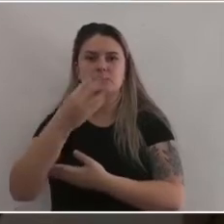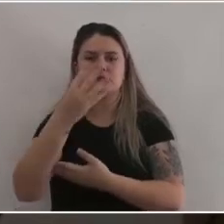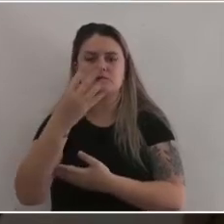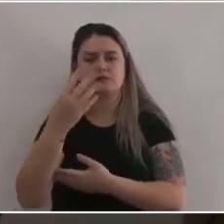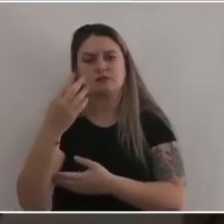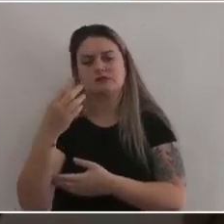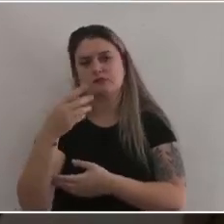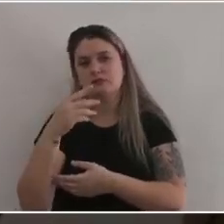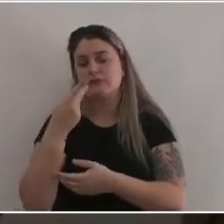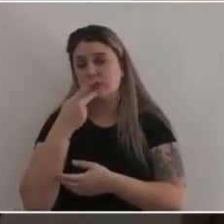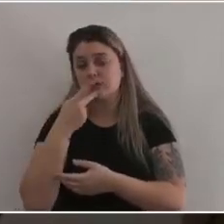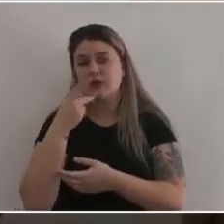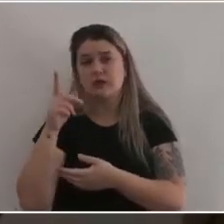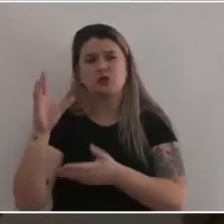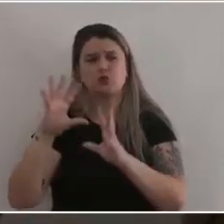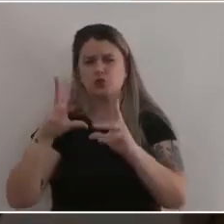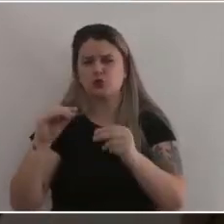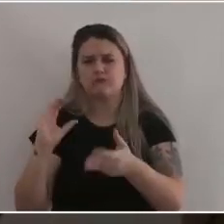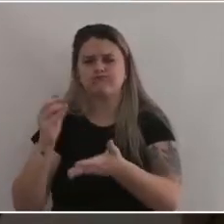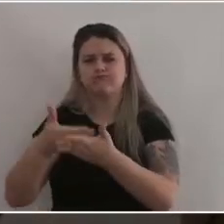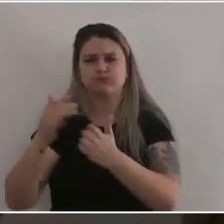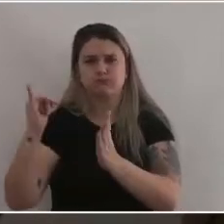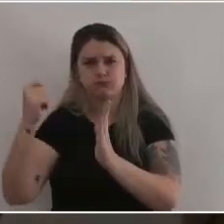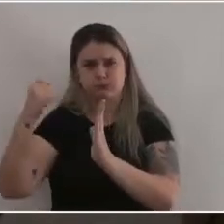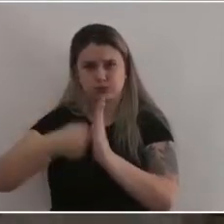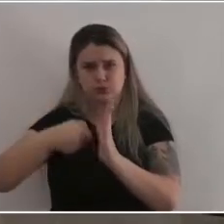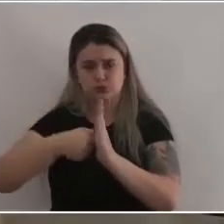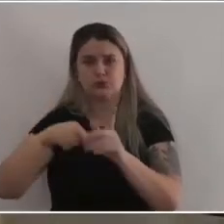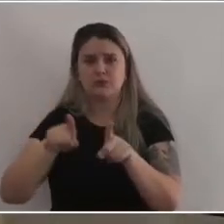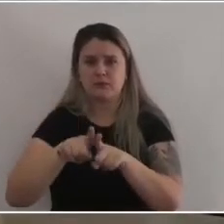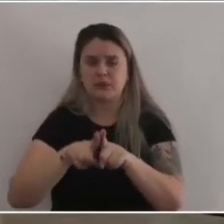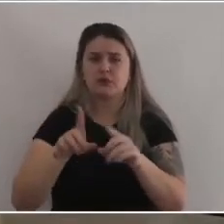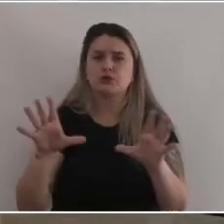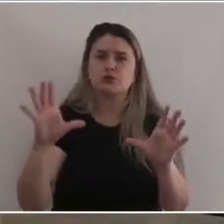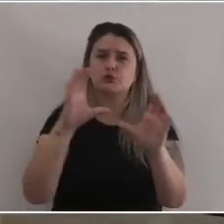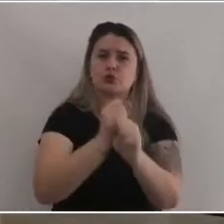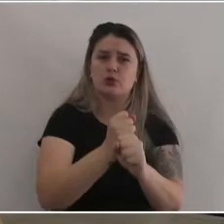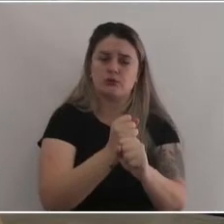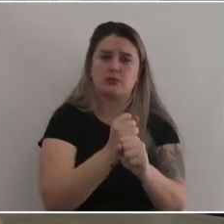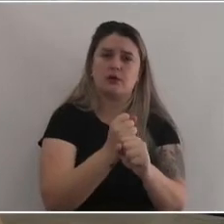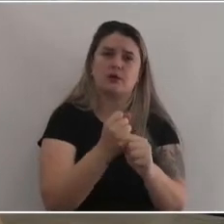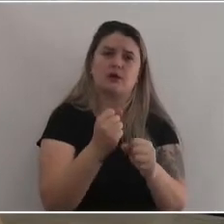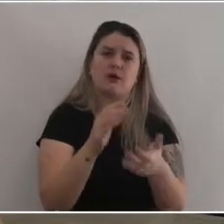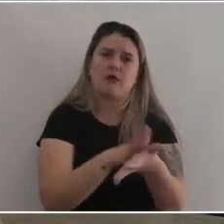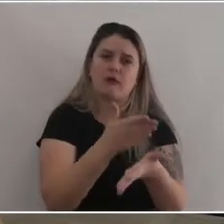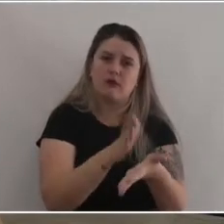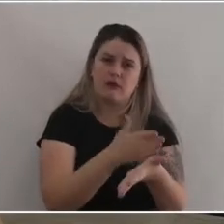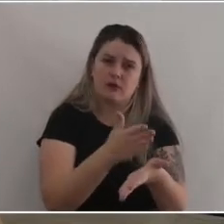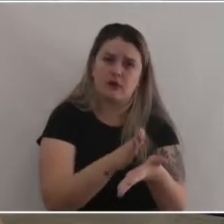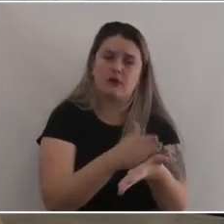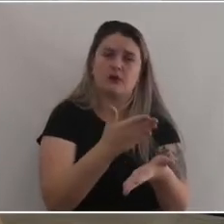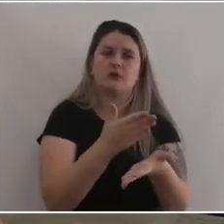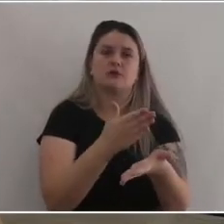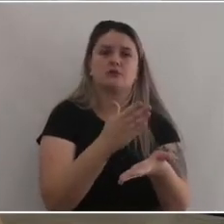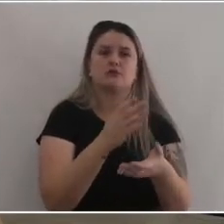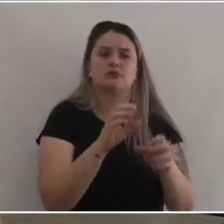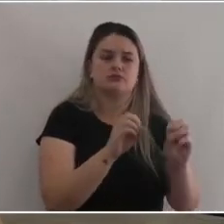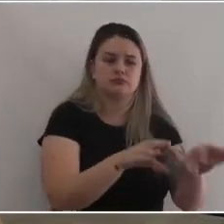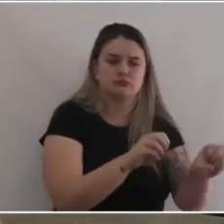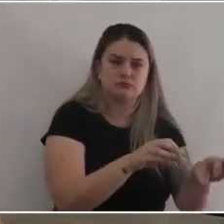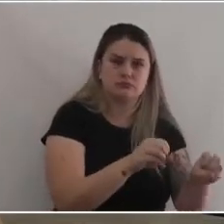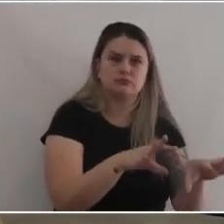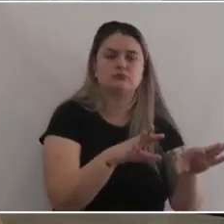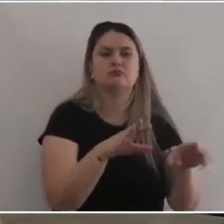92.541.000. Então, esses recursos de impostos eles servem tanto para cálculo de gastos com a